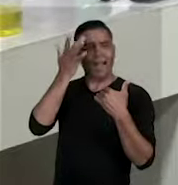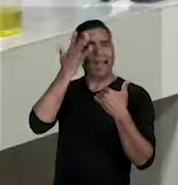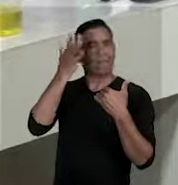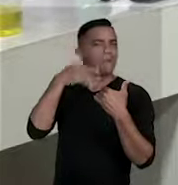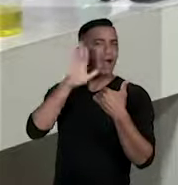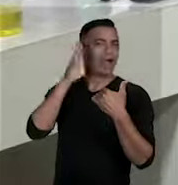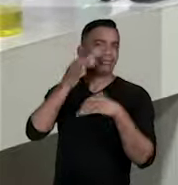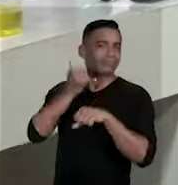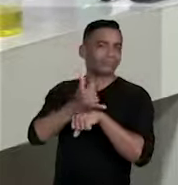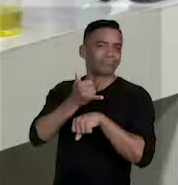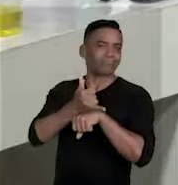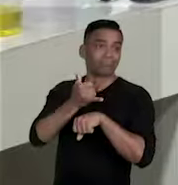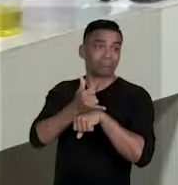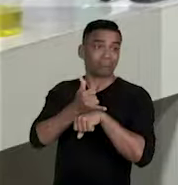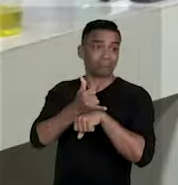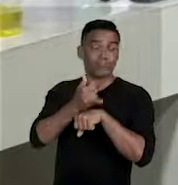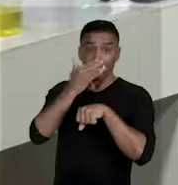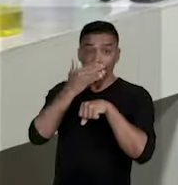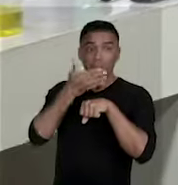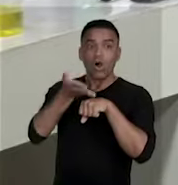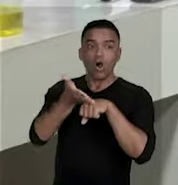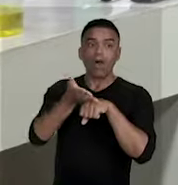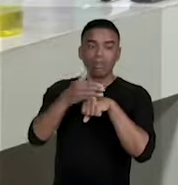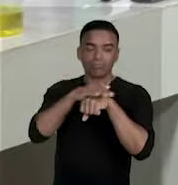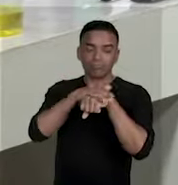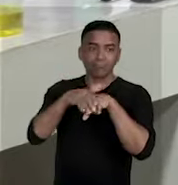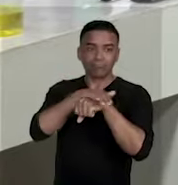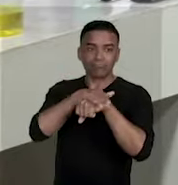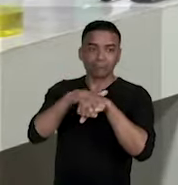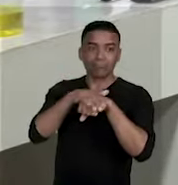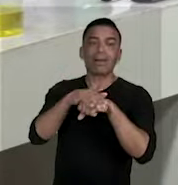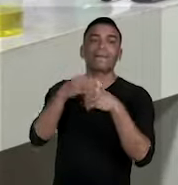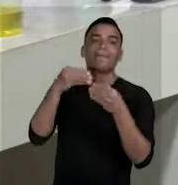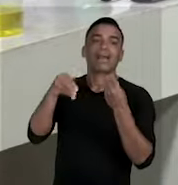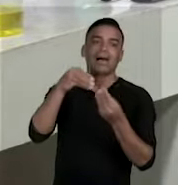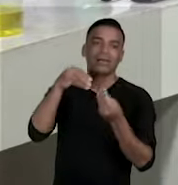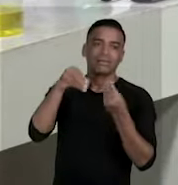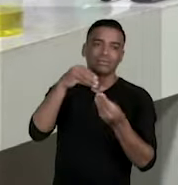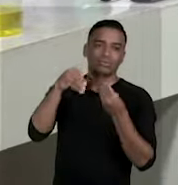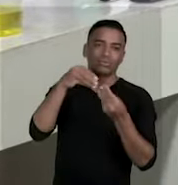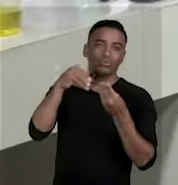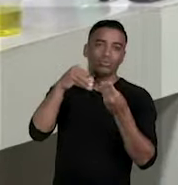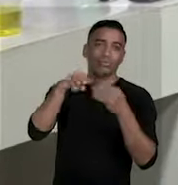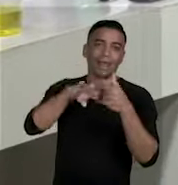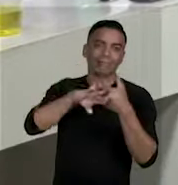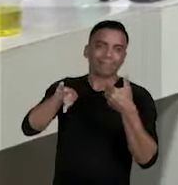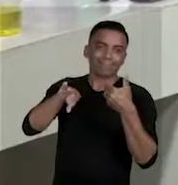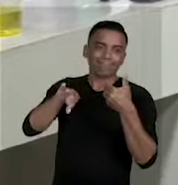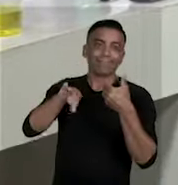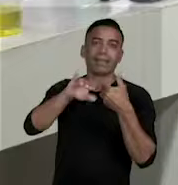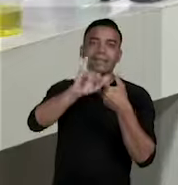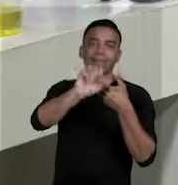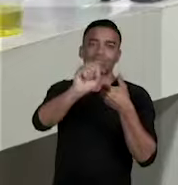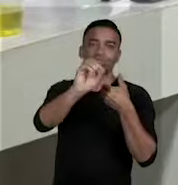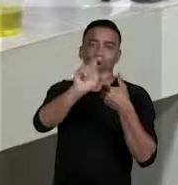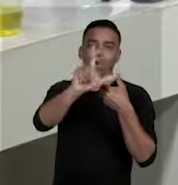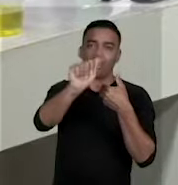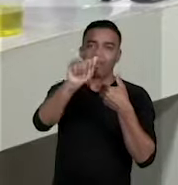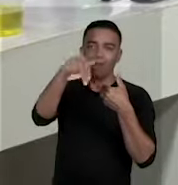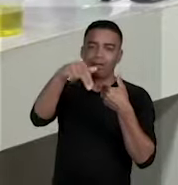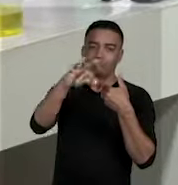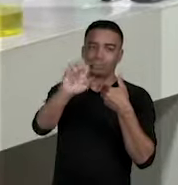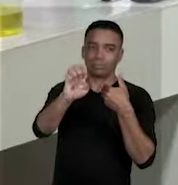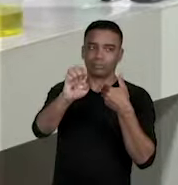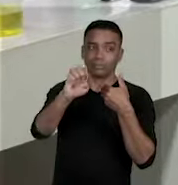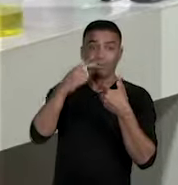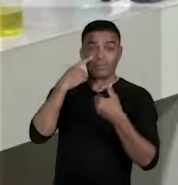facilitada, né? Enquanto que do lado de fora a gente vai ter o plástico, que é um isolante. Então, vamos imaginar que esse